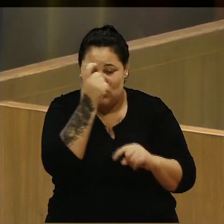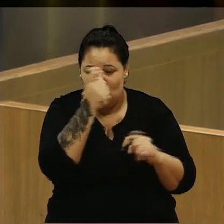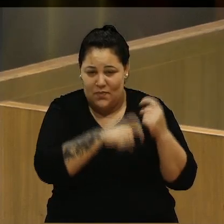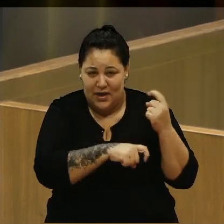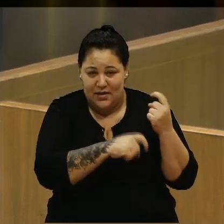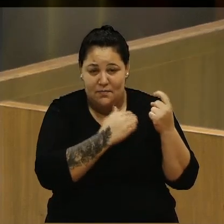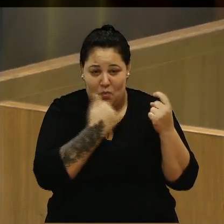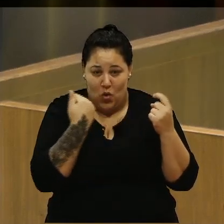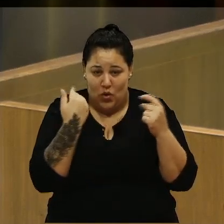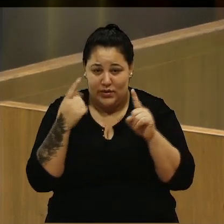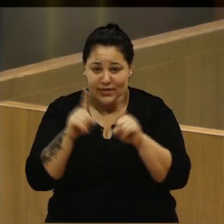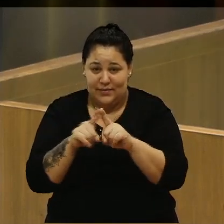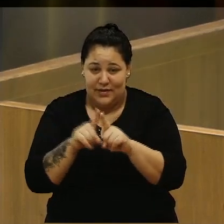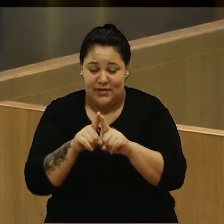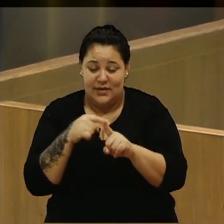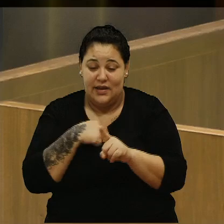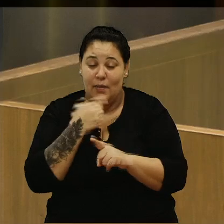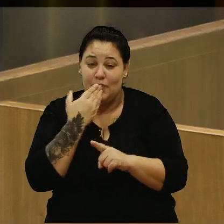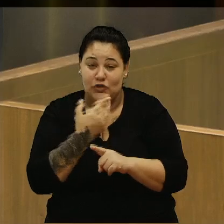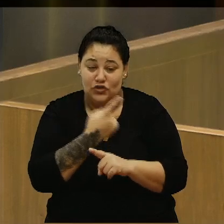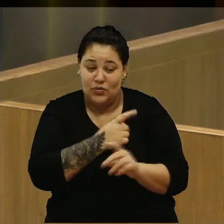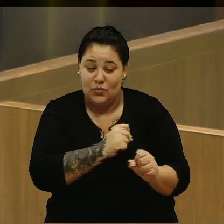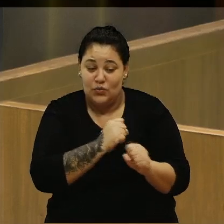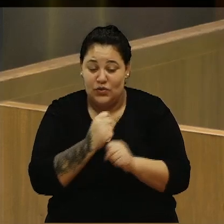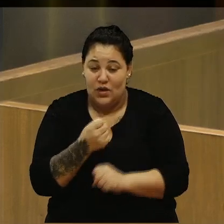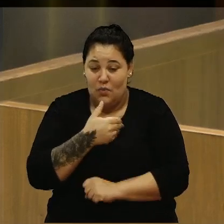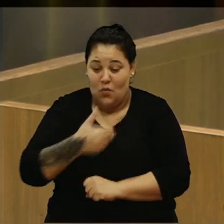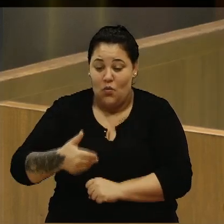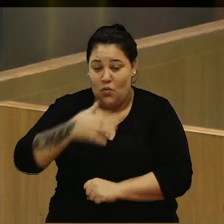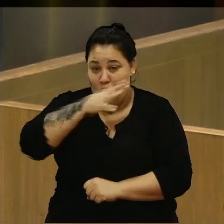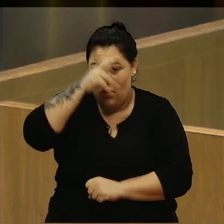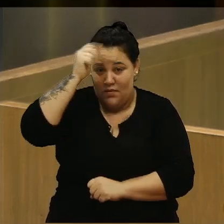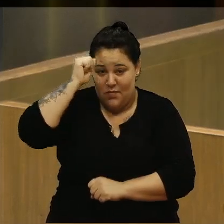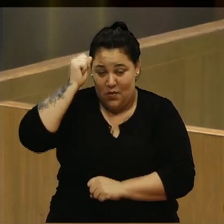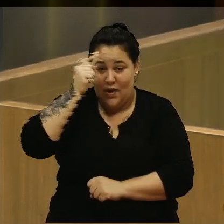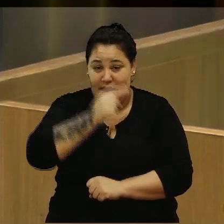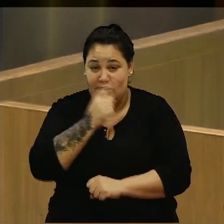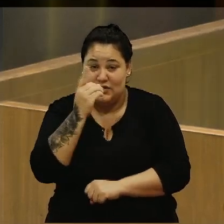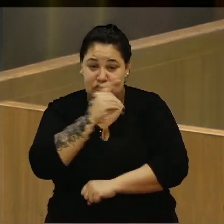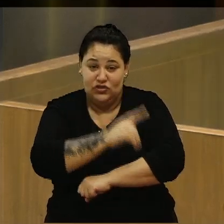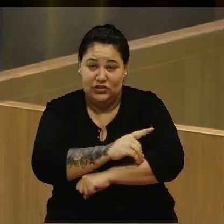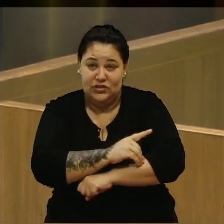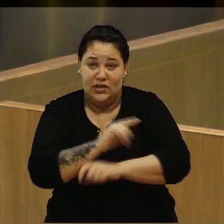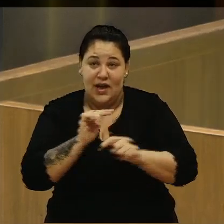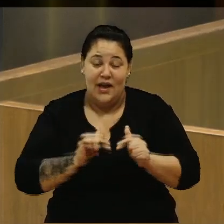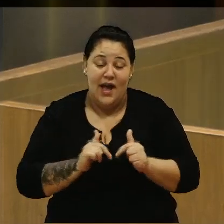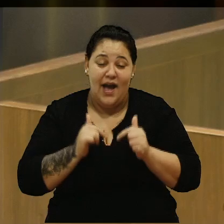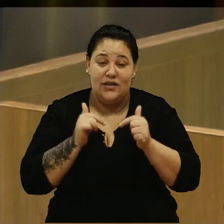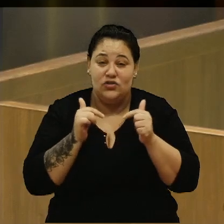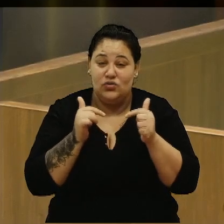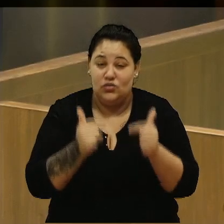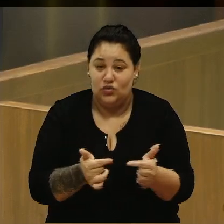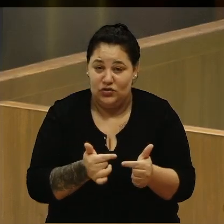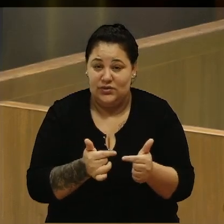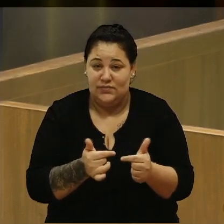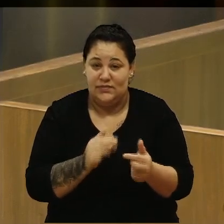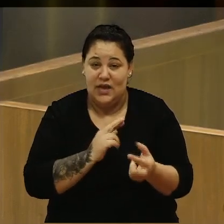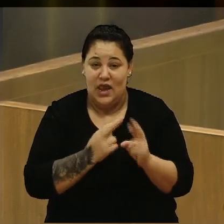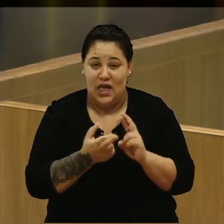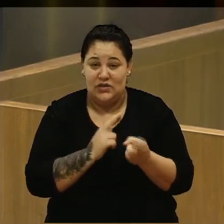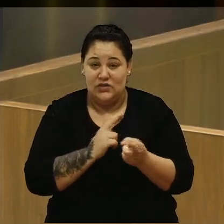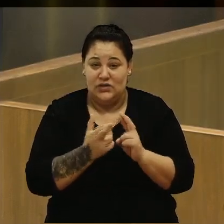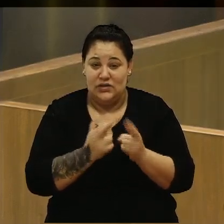E eu pedia para o Poder Público Municipal, naquele dia, ações relativas